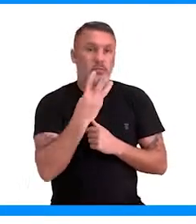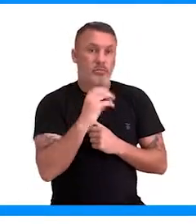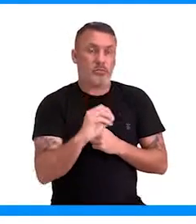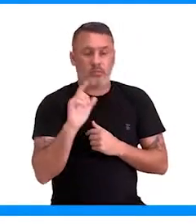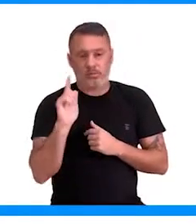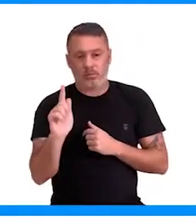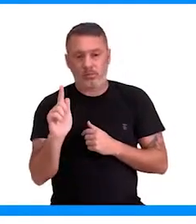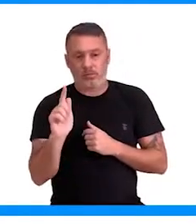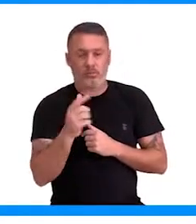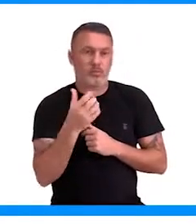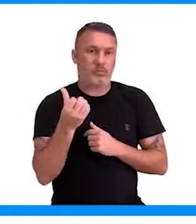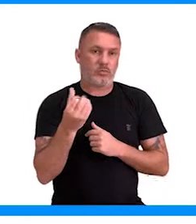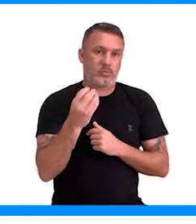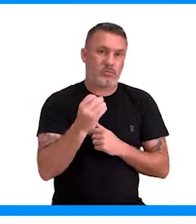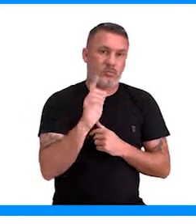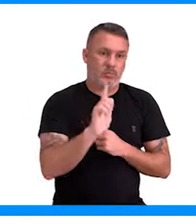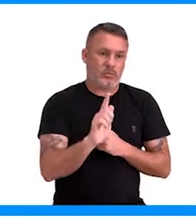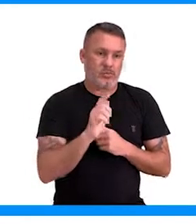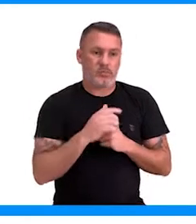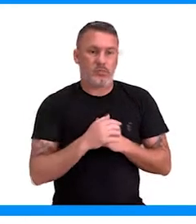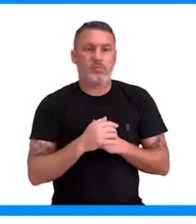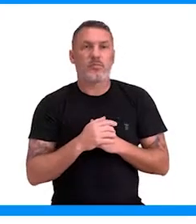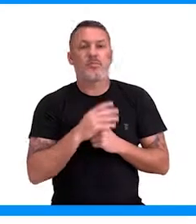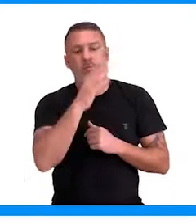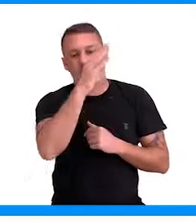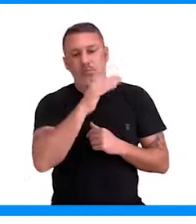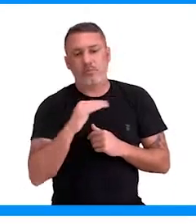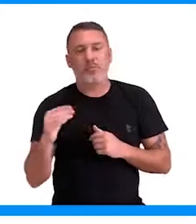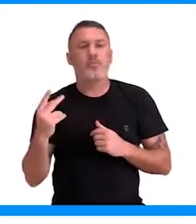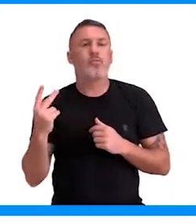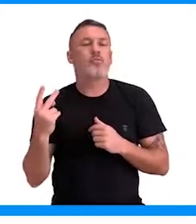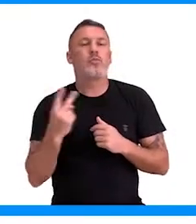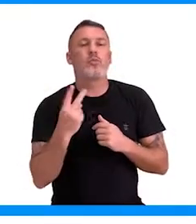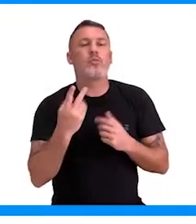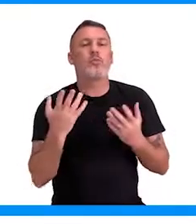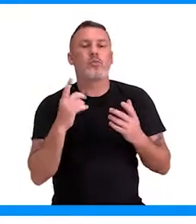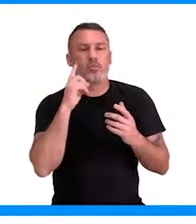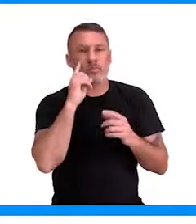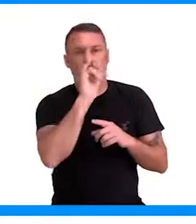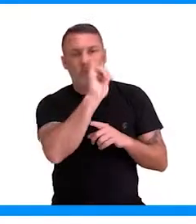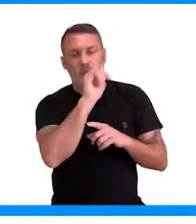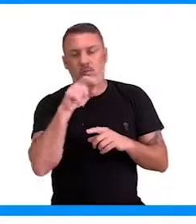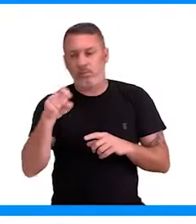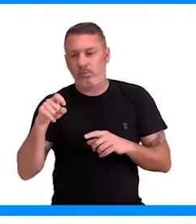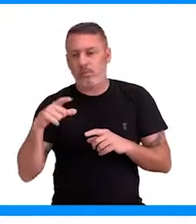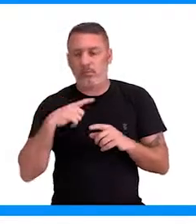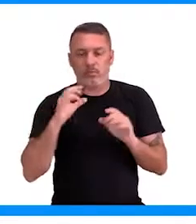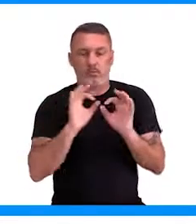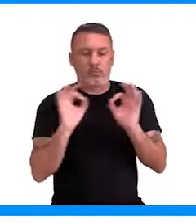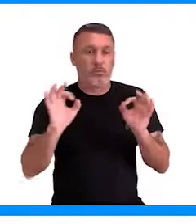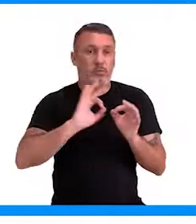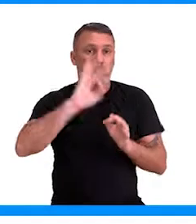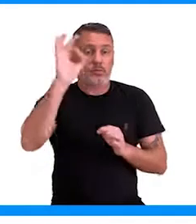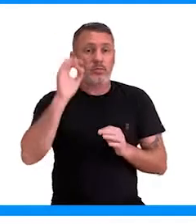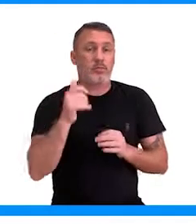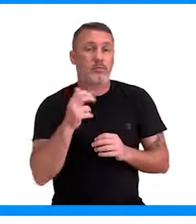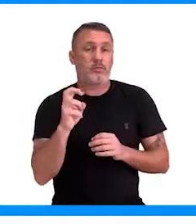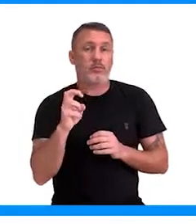30 graus e 60 graus, ambos estão a 15 graus de